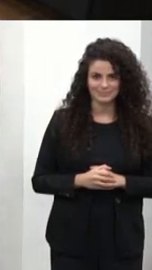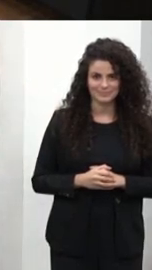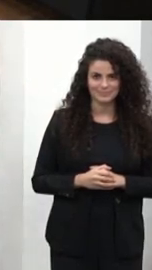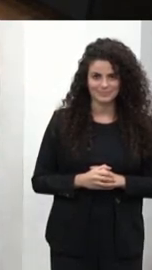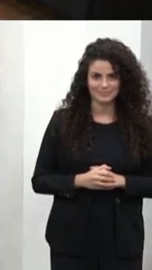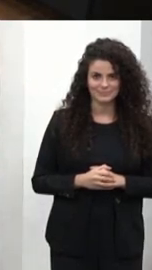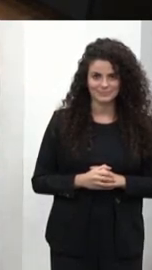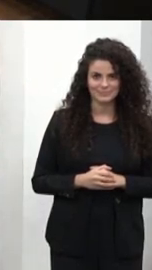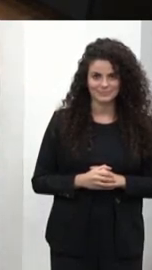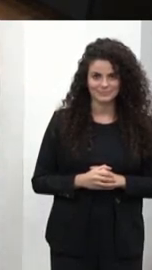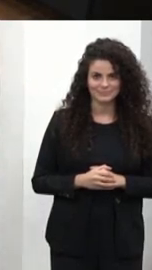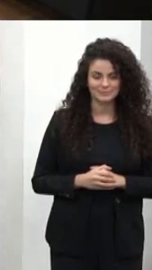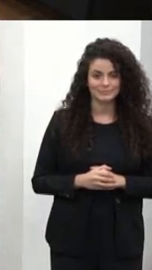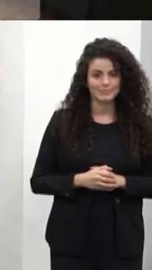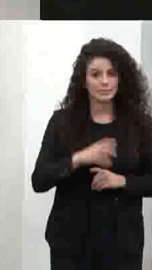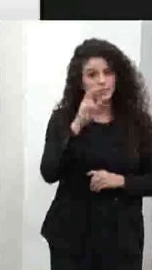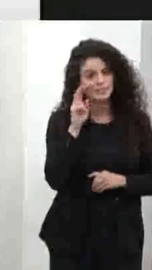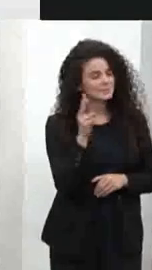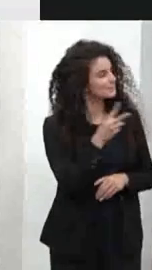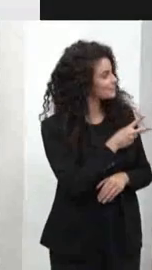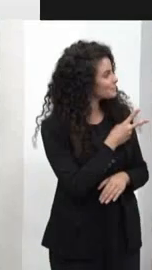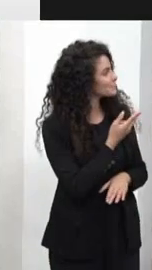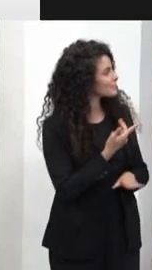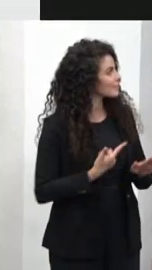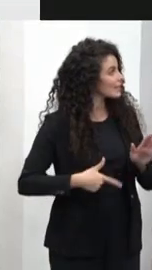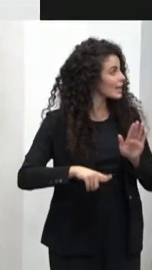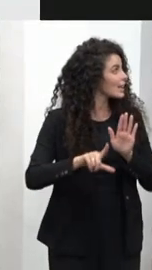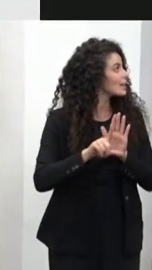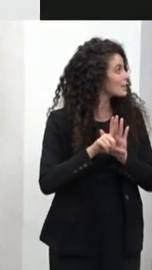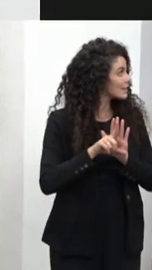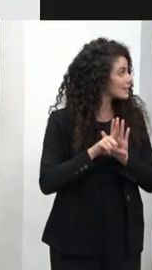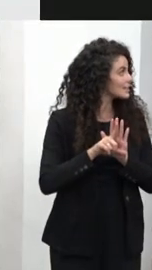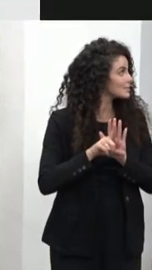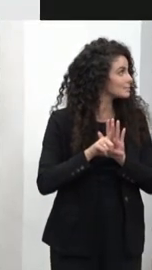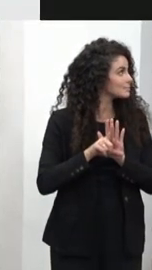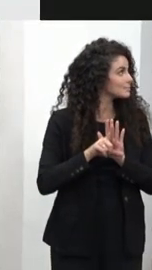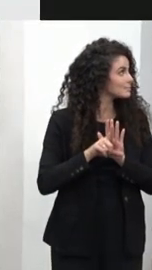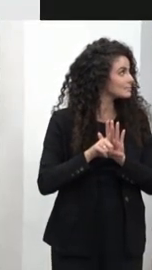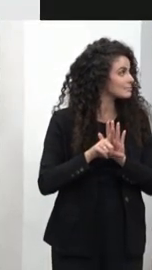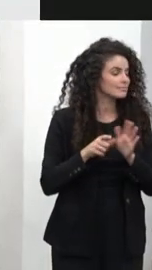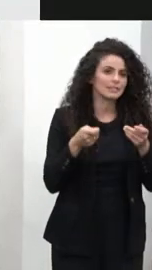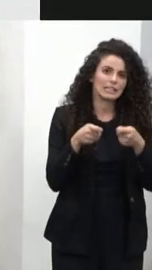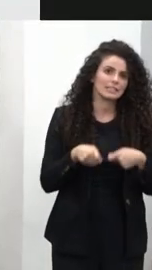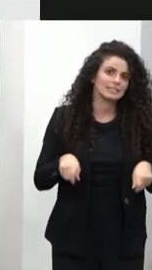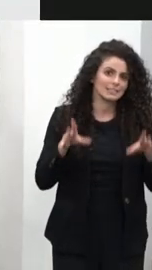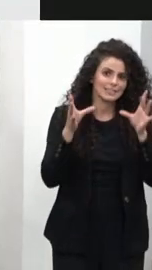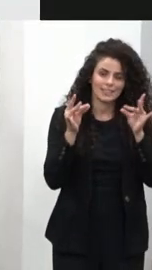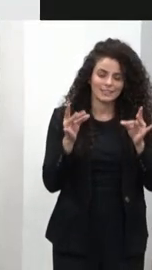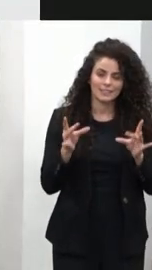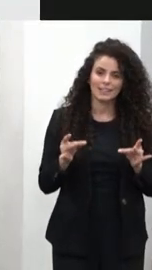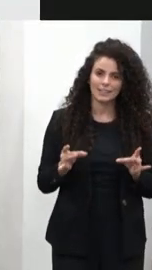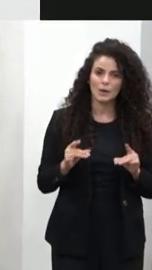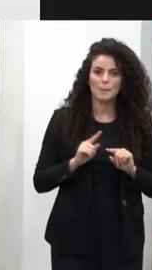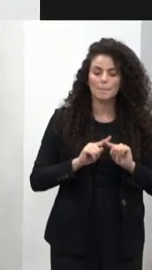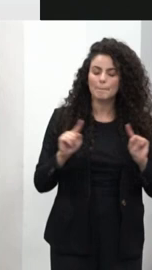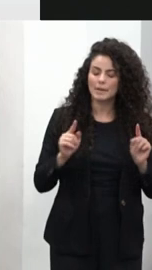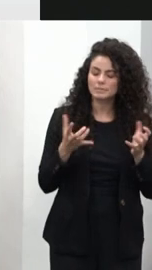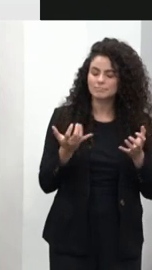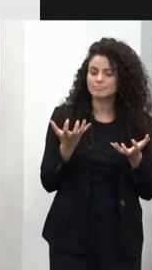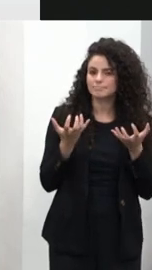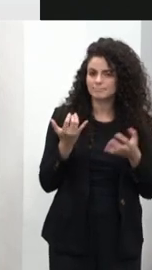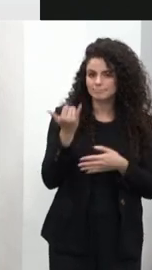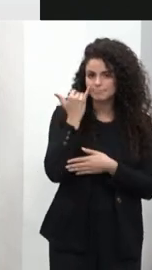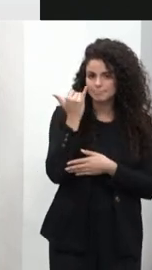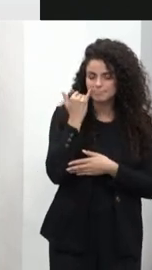vamos lá a gente tá atendendo então a lei para o Gustavo que tem o seu artigo eu acho que talvez eu não precise detalhar todos os pontos mas vou trazer aqui alguns